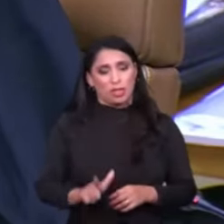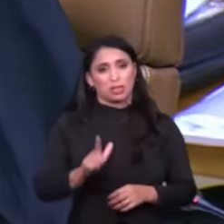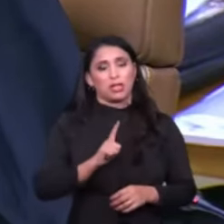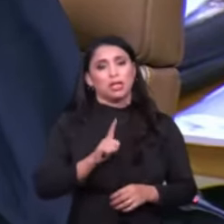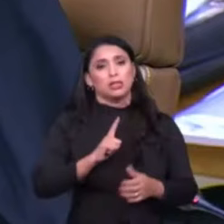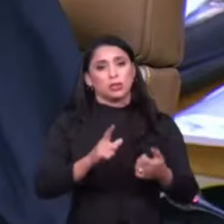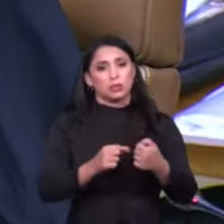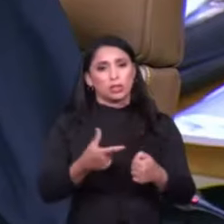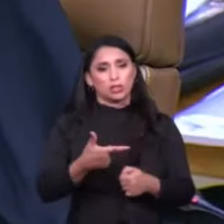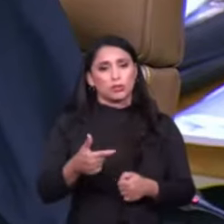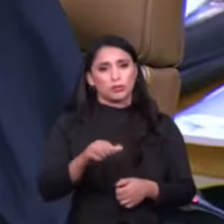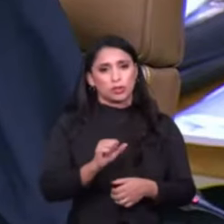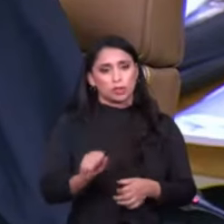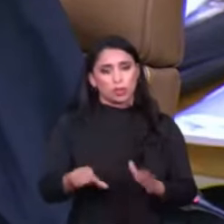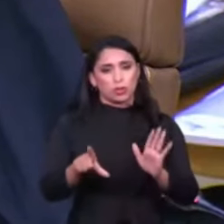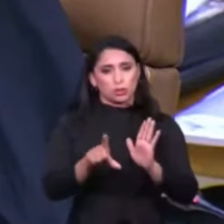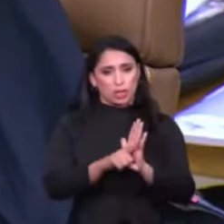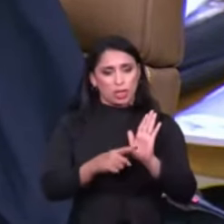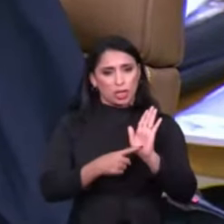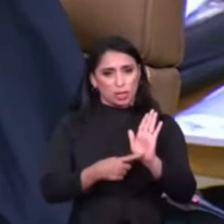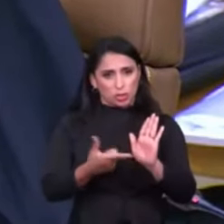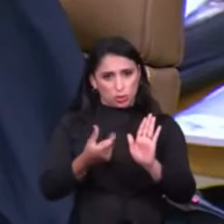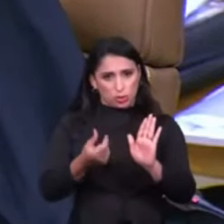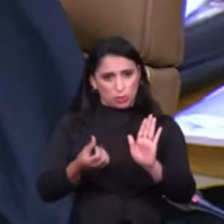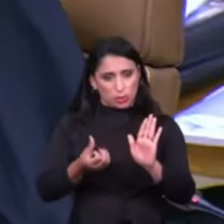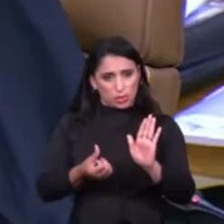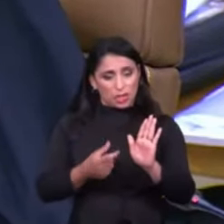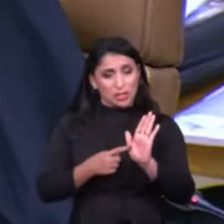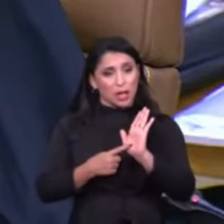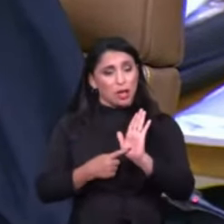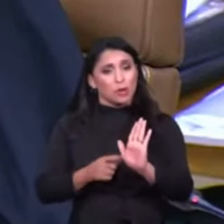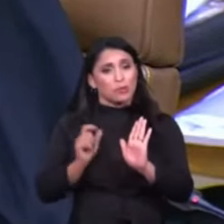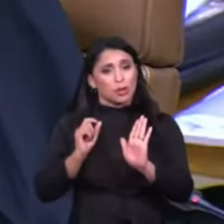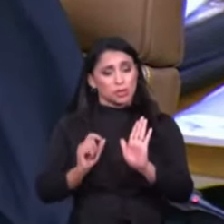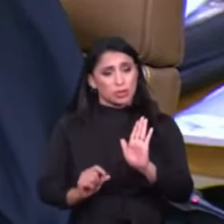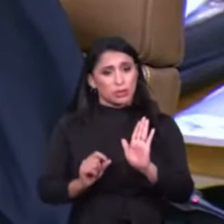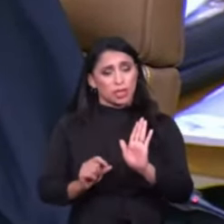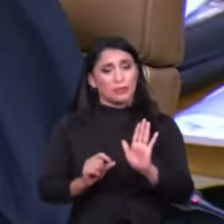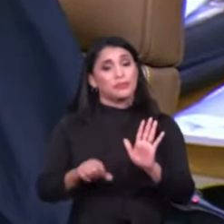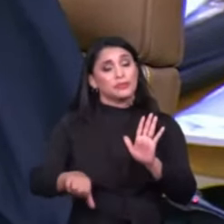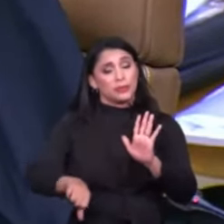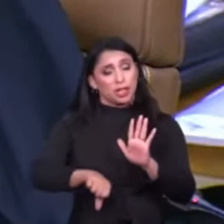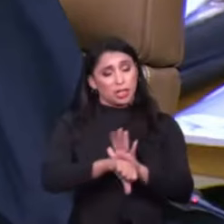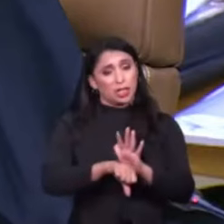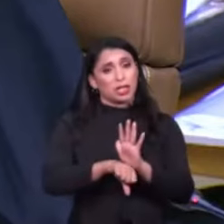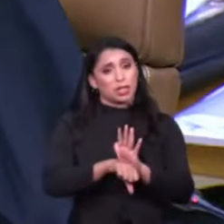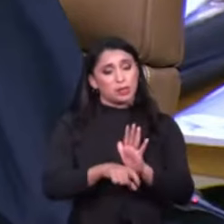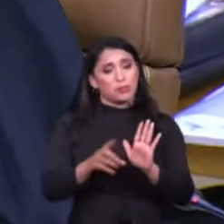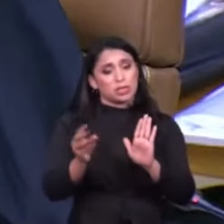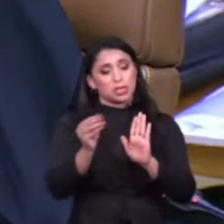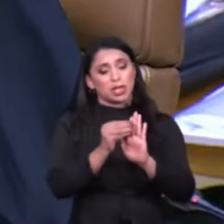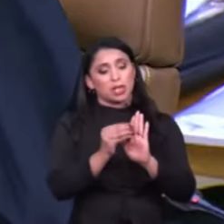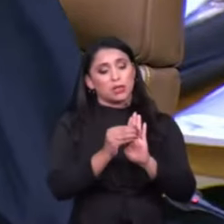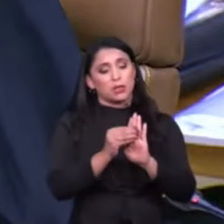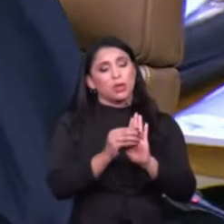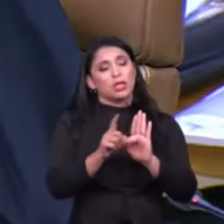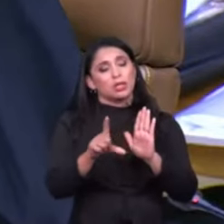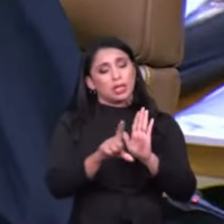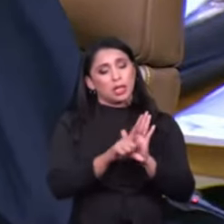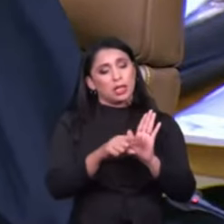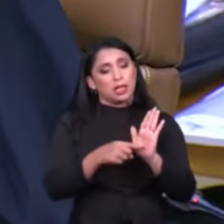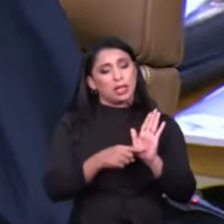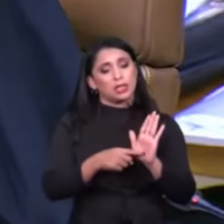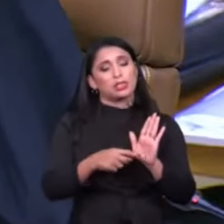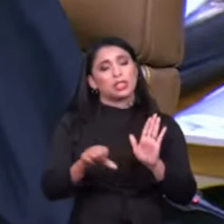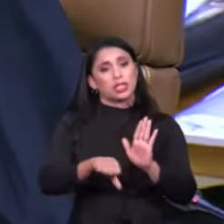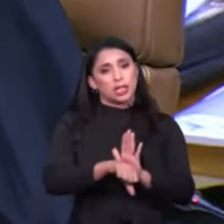artigo 28 da Lei 11.343 de 2006 ostentam a natureza de crime, encontrando-se inseridas no capítulo da lei relativo aos crimes e